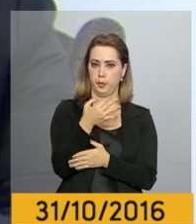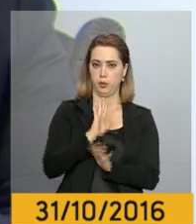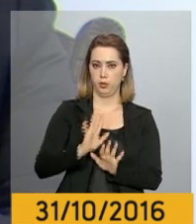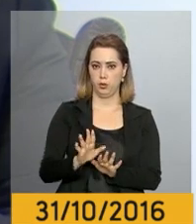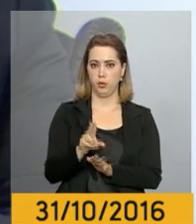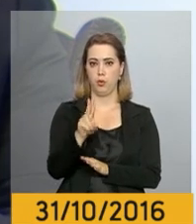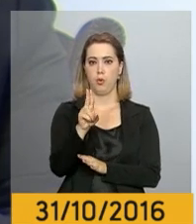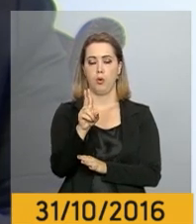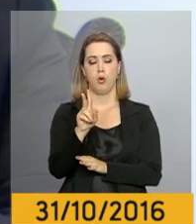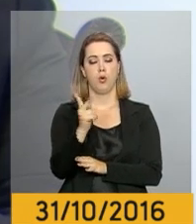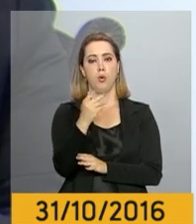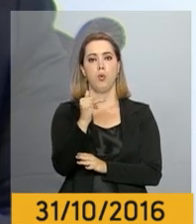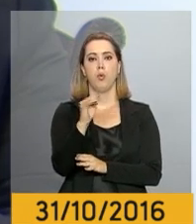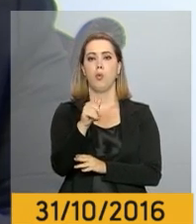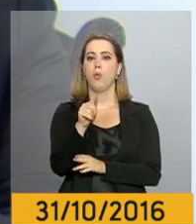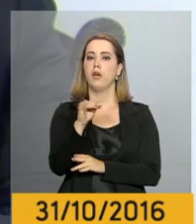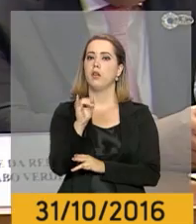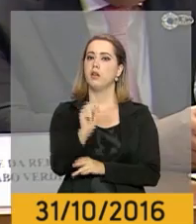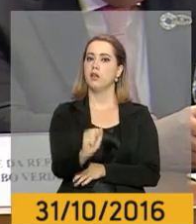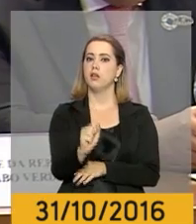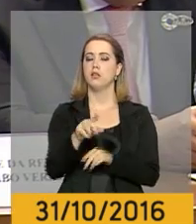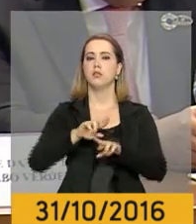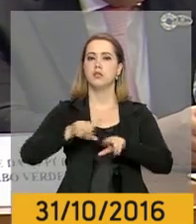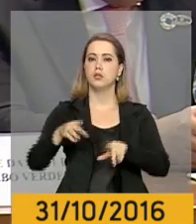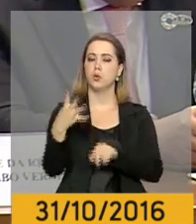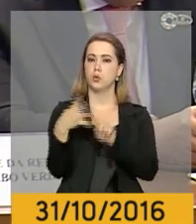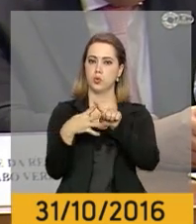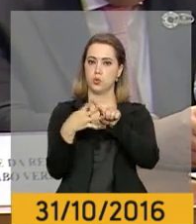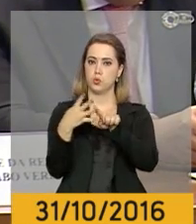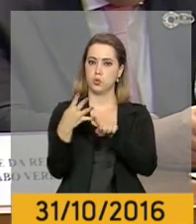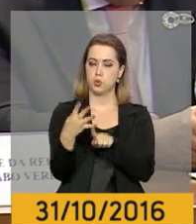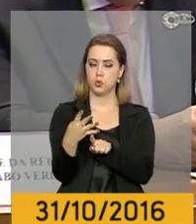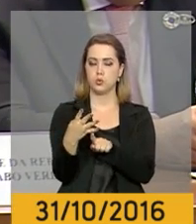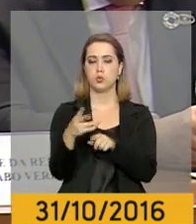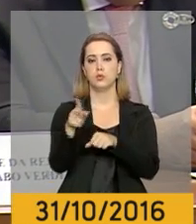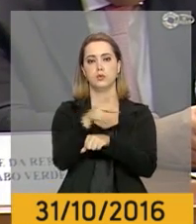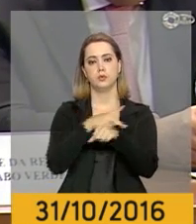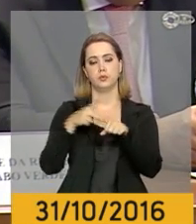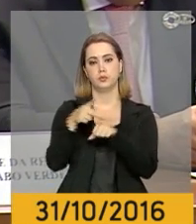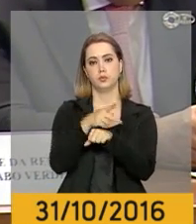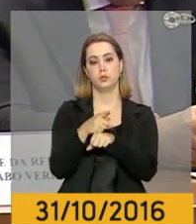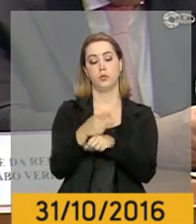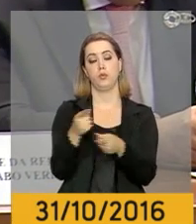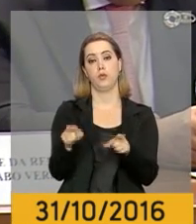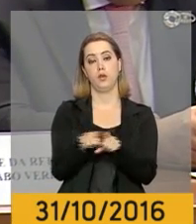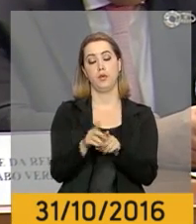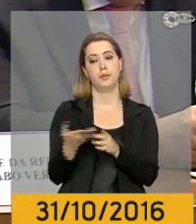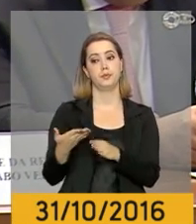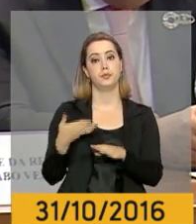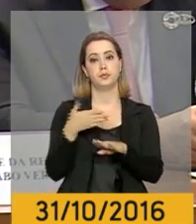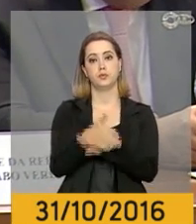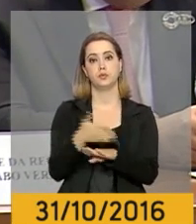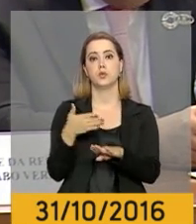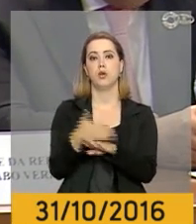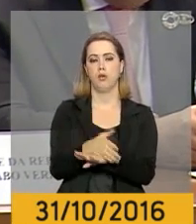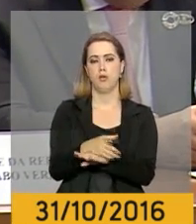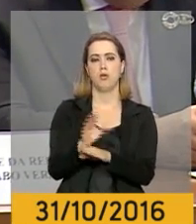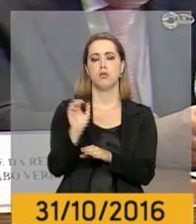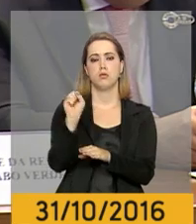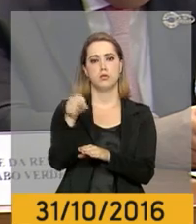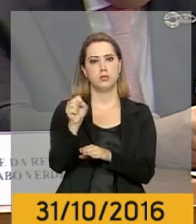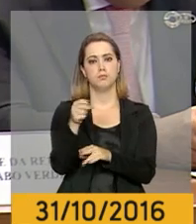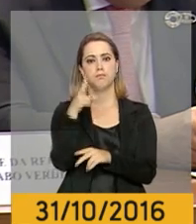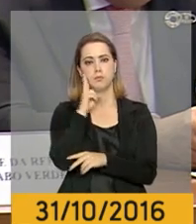Hungria a República Checa a república eslovaca e a república oriental do Uruguai sejam admitidos